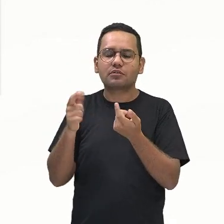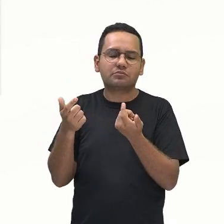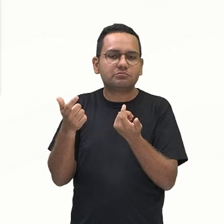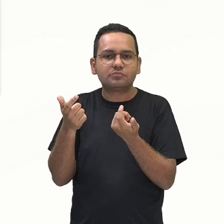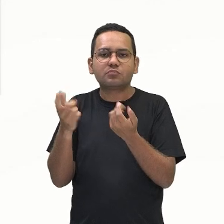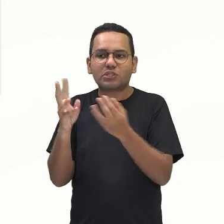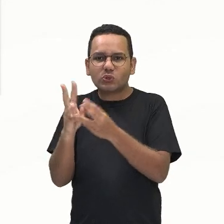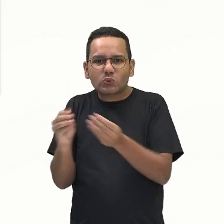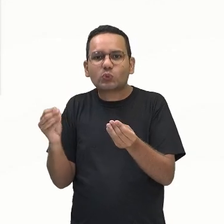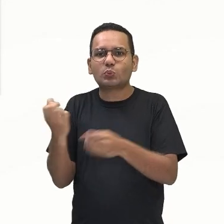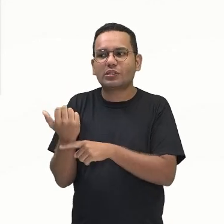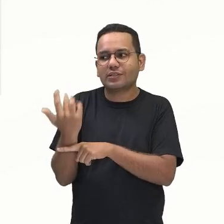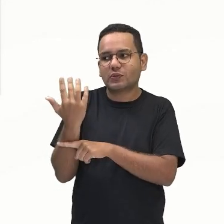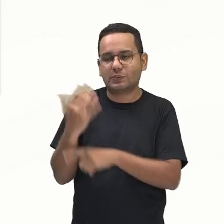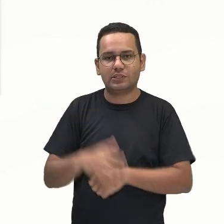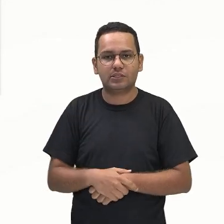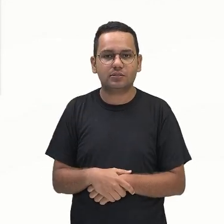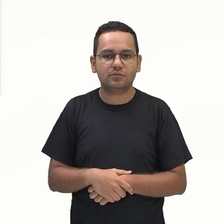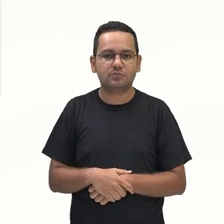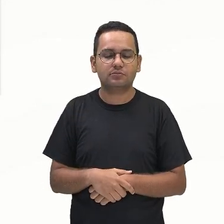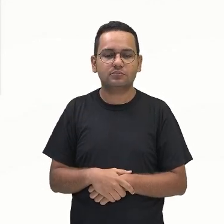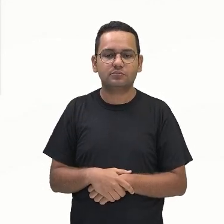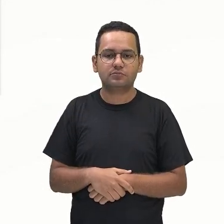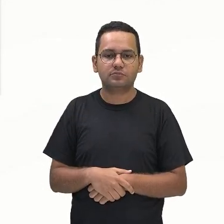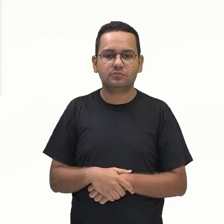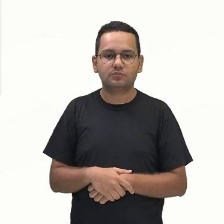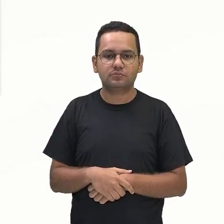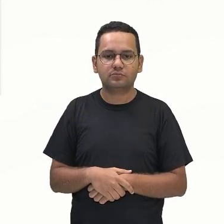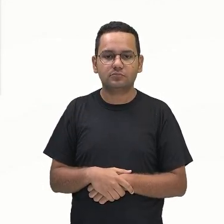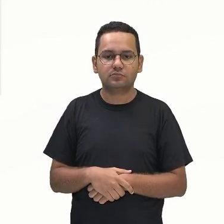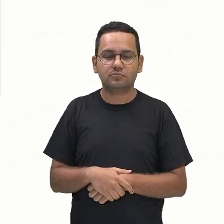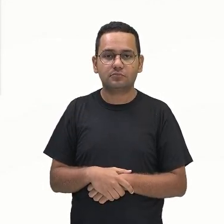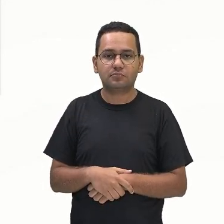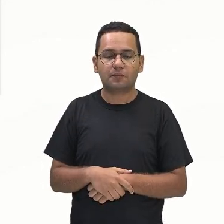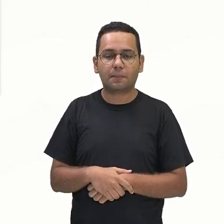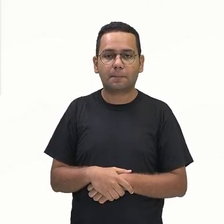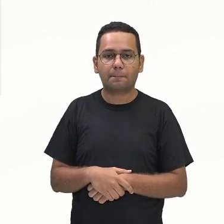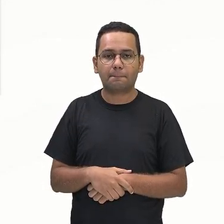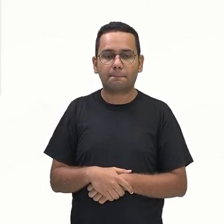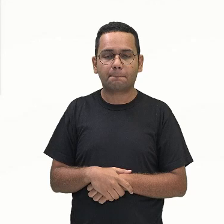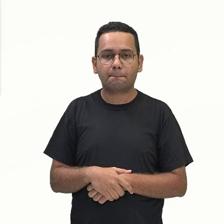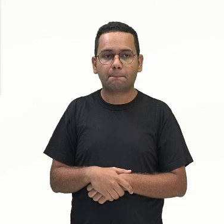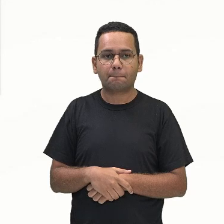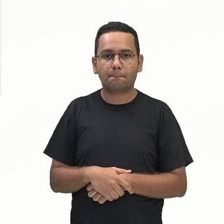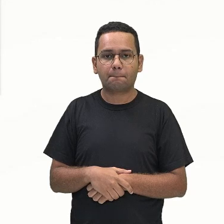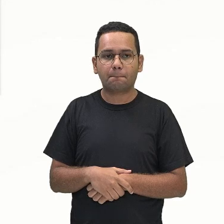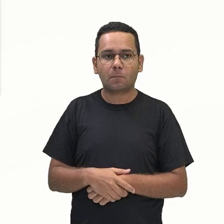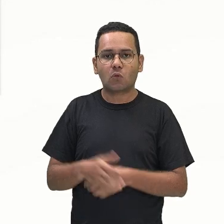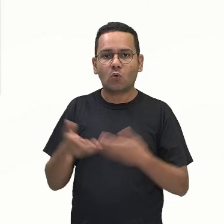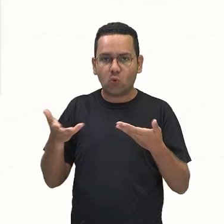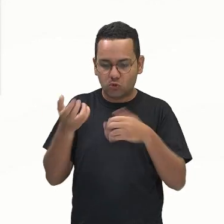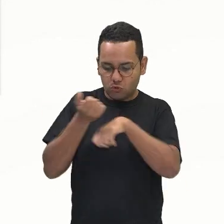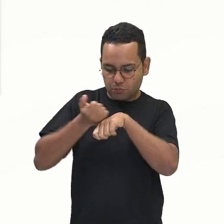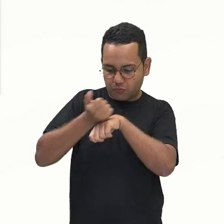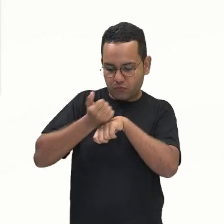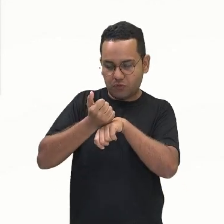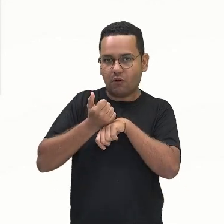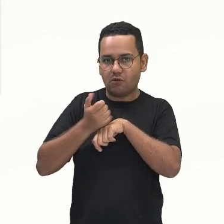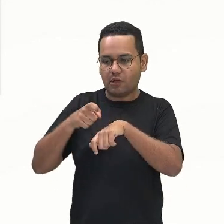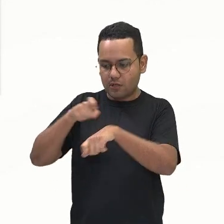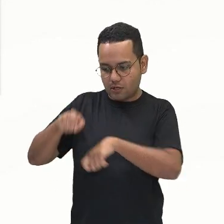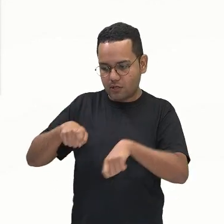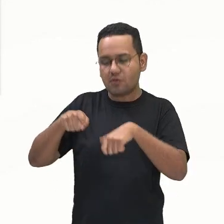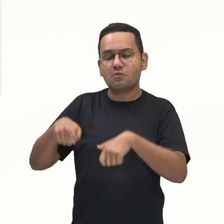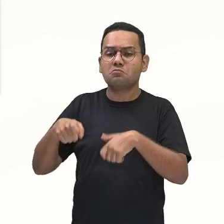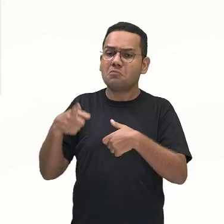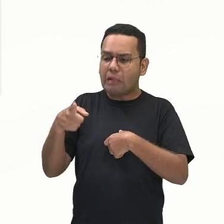aí morrendo, né? Antes do tempo, por exemplo. Então, agricultores, né? Com certeza precisam aí desse melhoramento genético